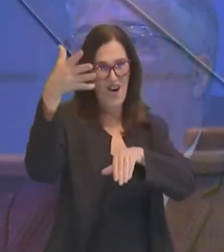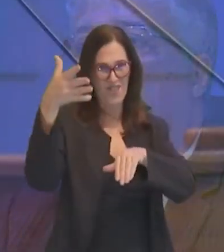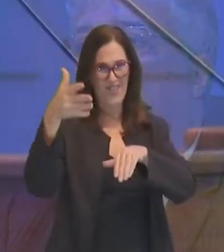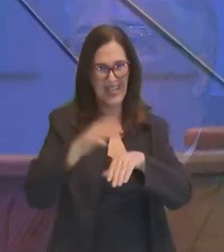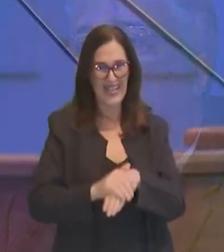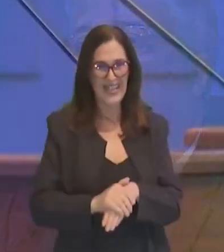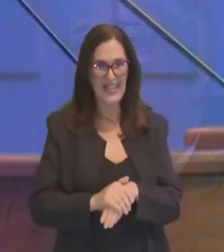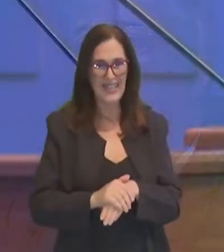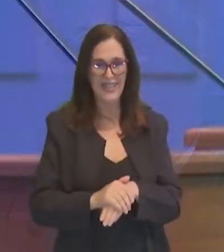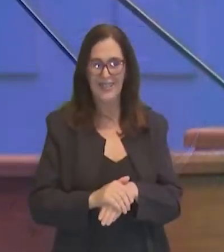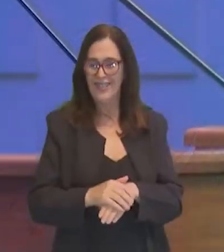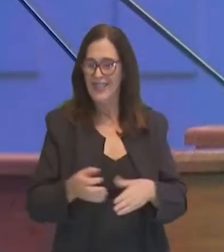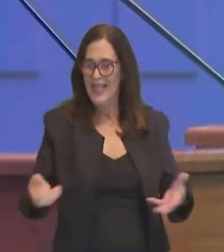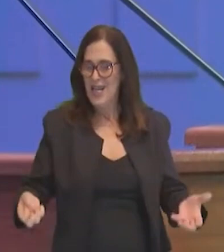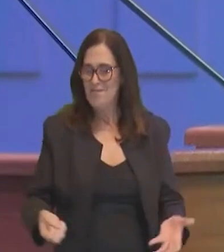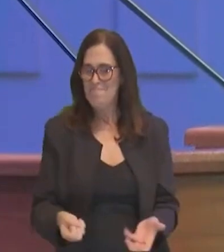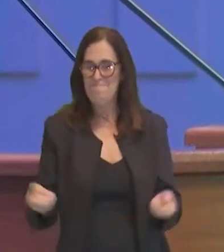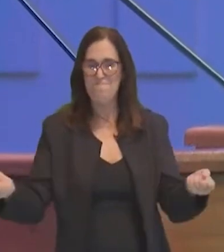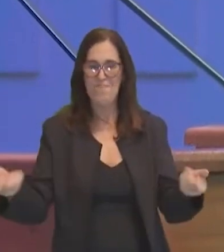que mana leite e mel.